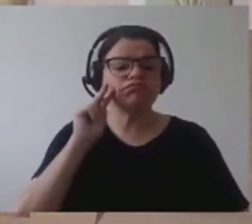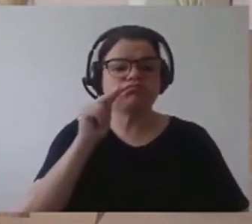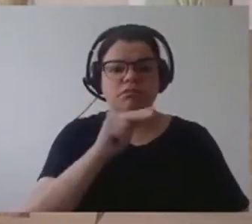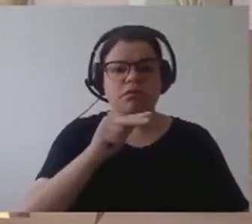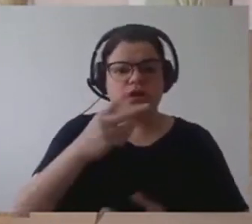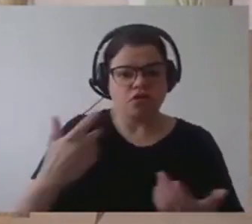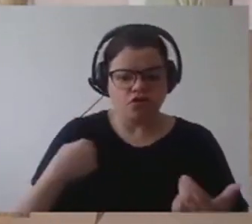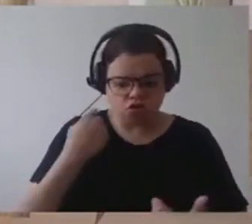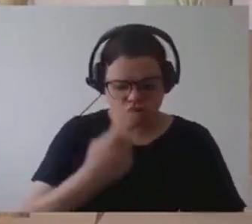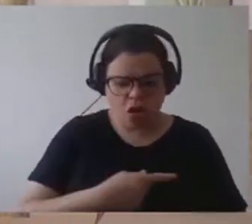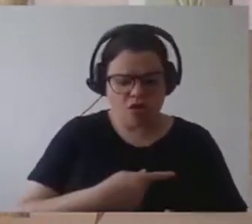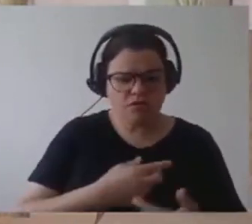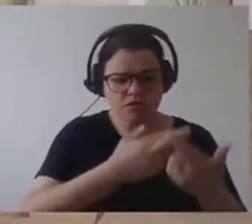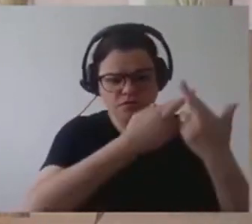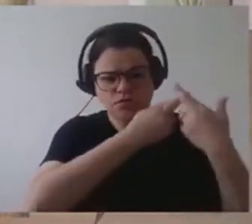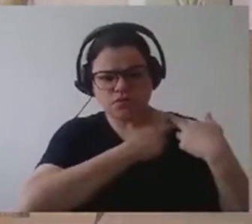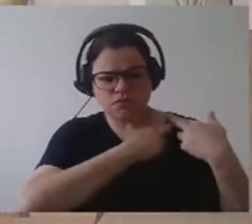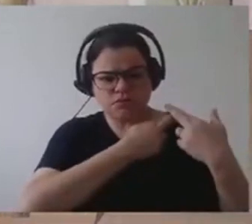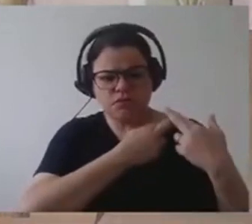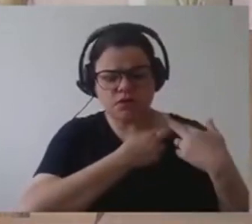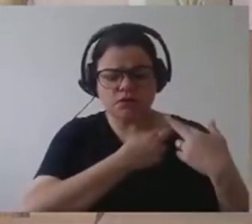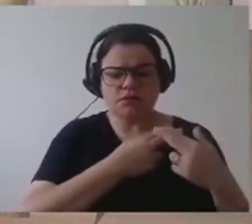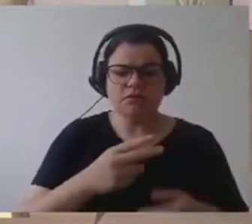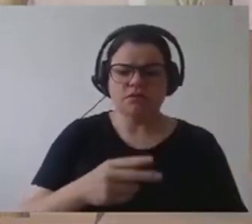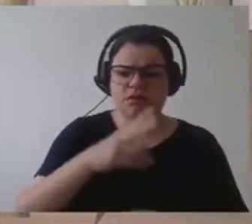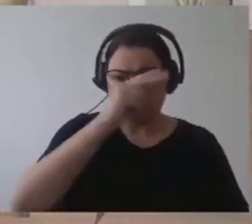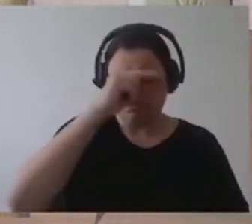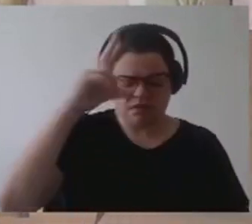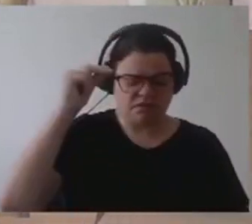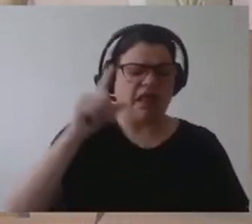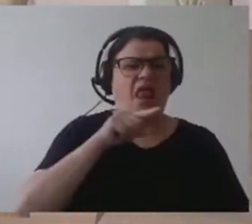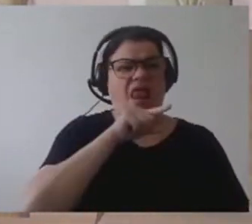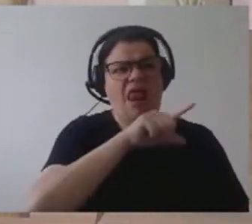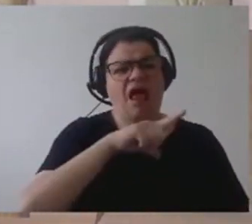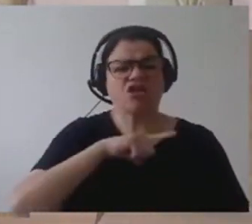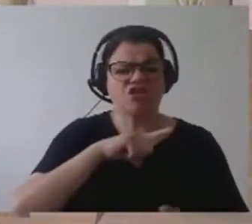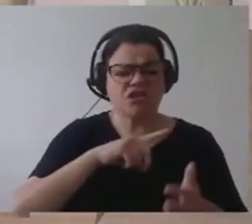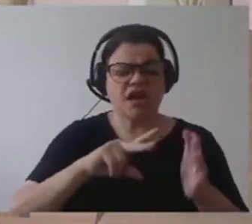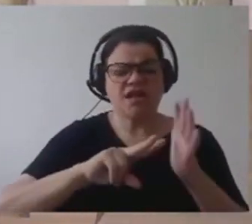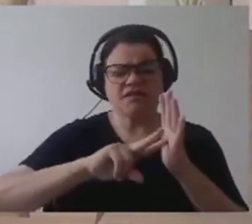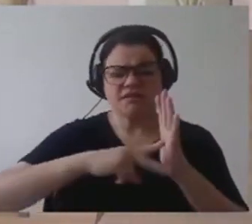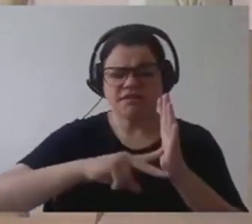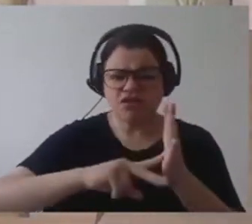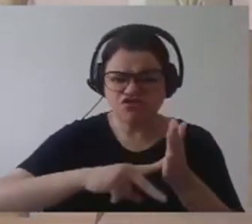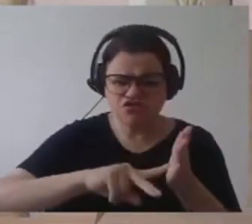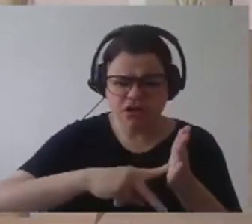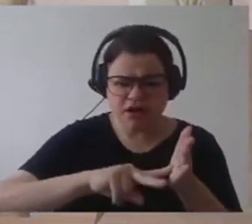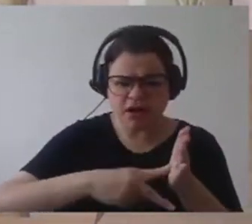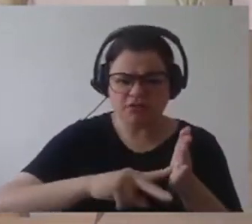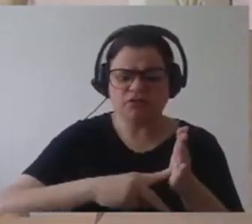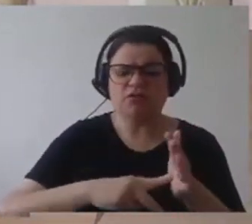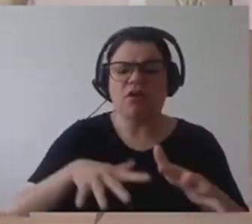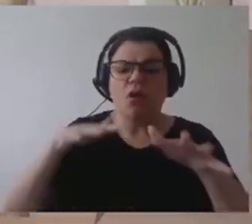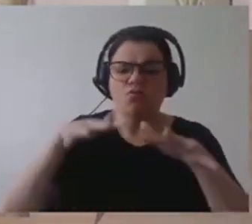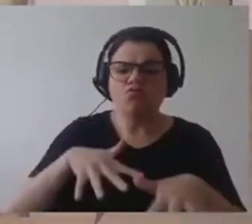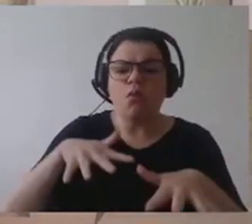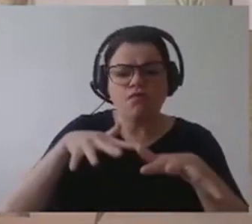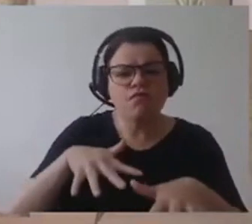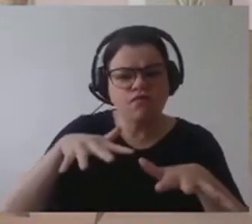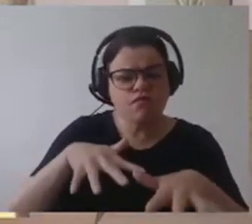município lá estavam sindicatos estavam movimentos